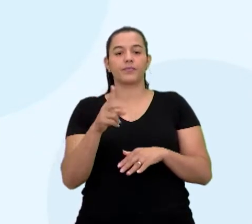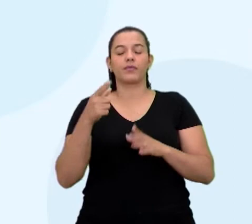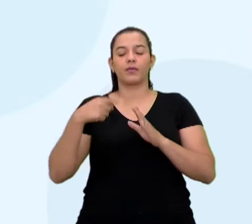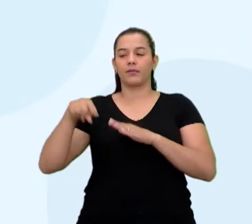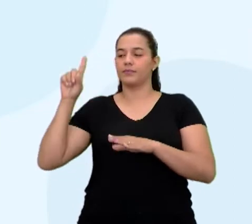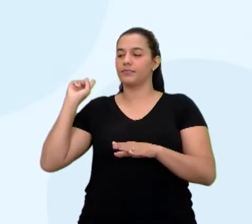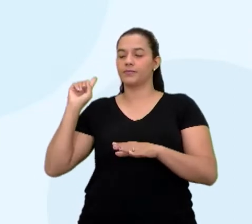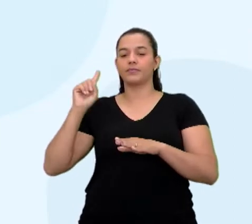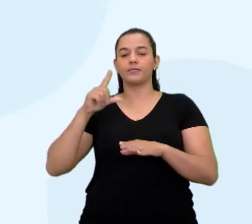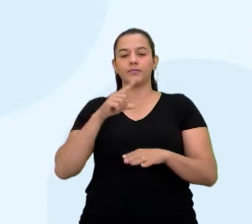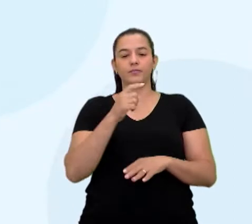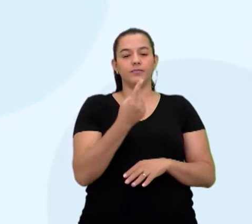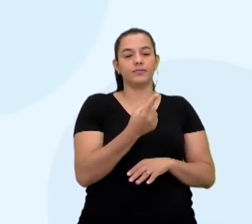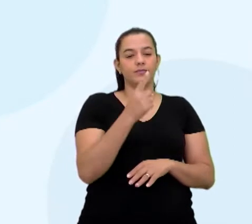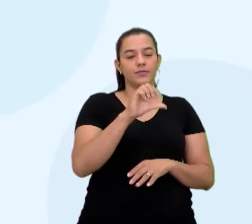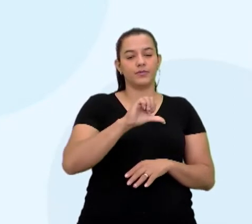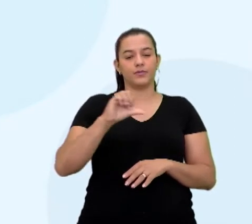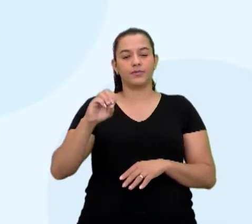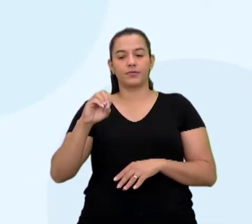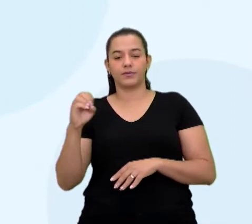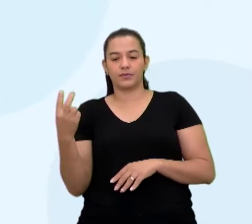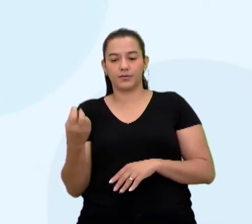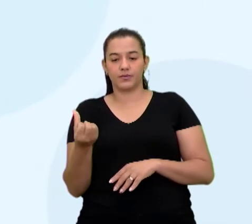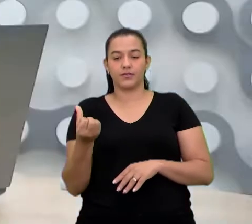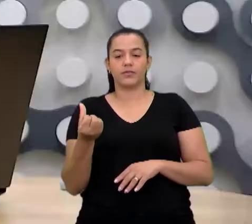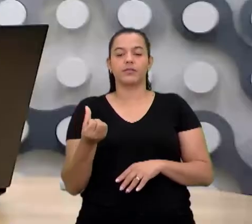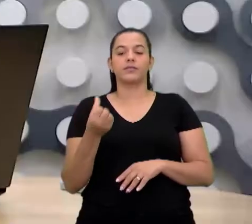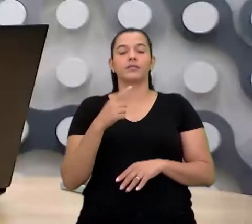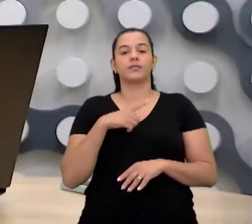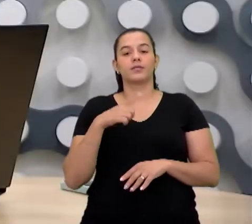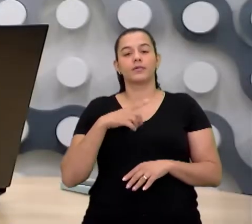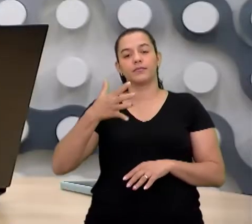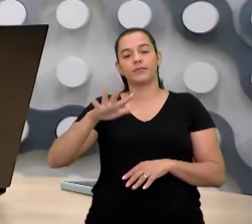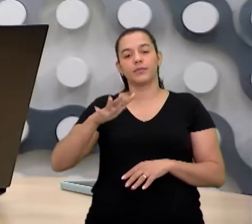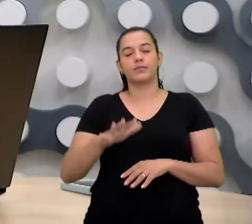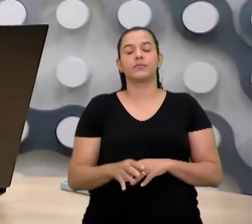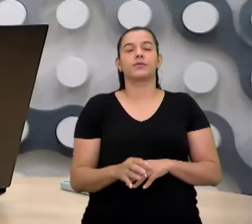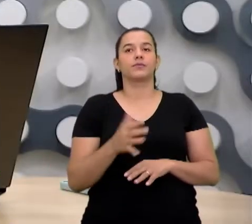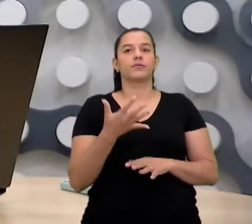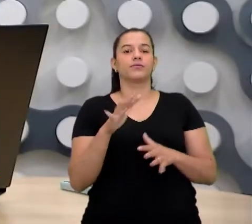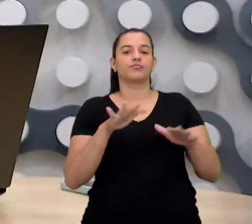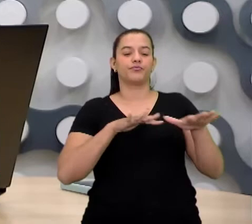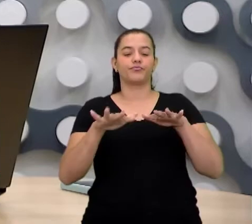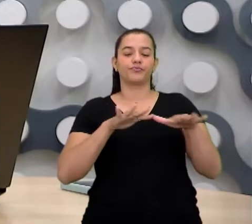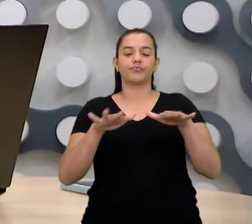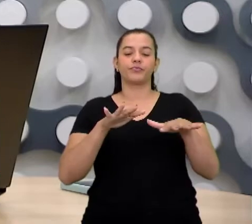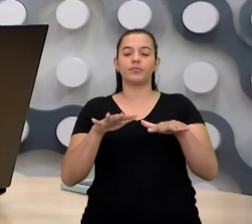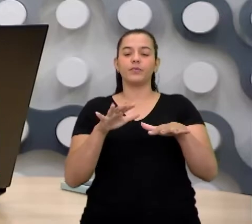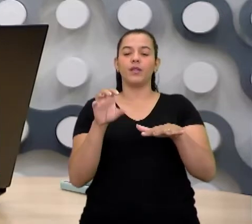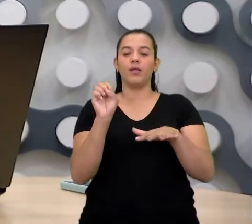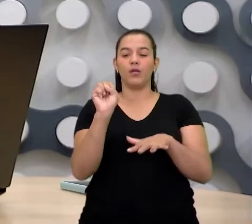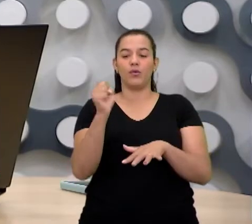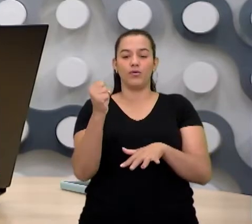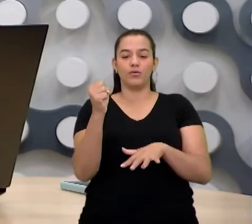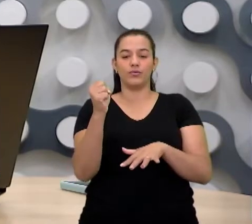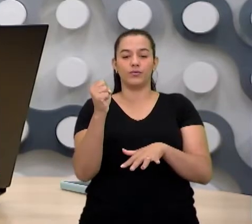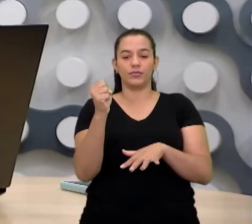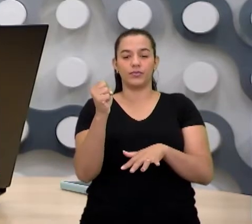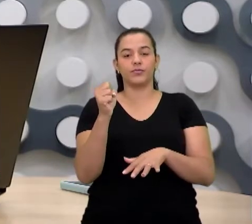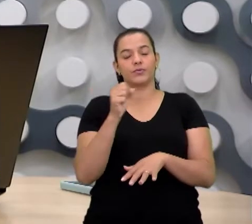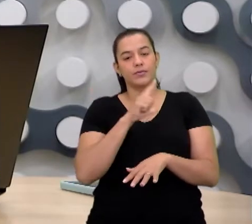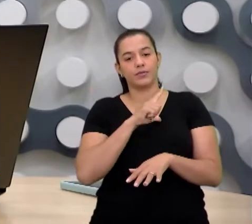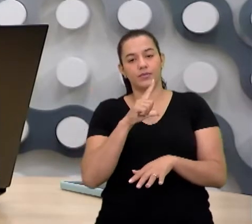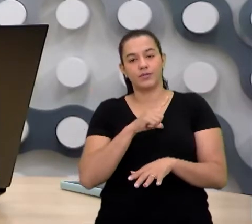houve desse de 1906, que teve mais ou menos 8, né, de magnitude, né, na escala Richter, né,